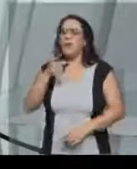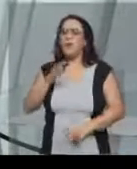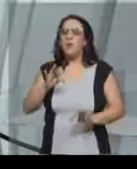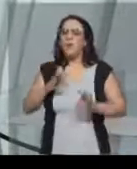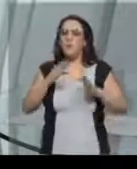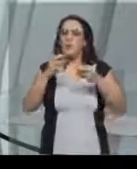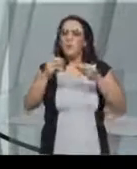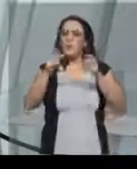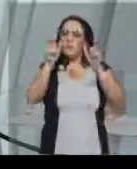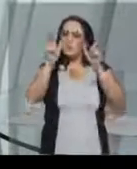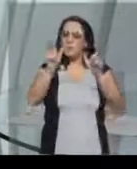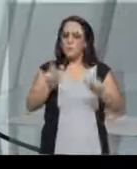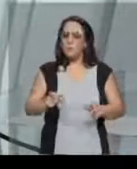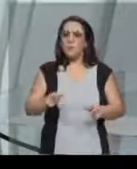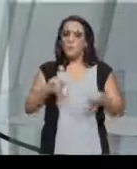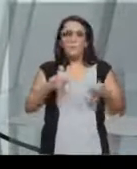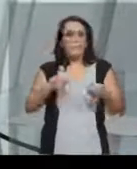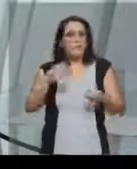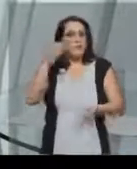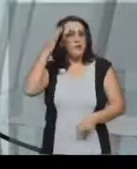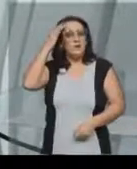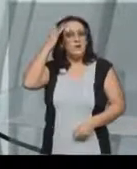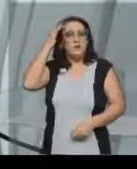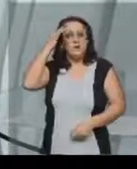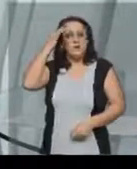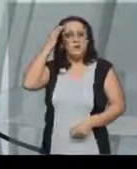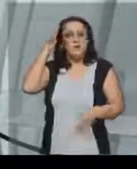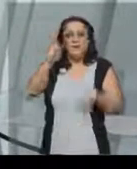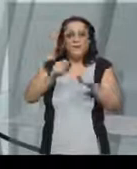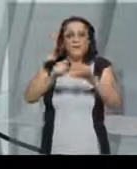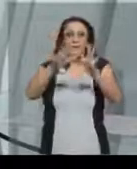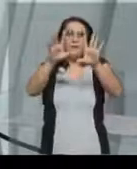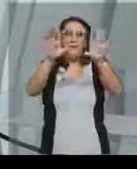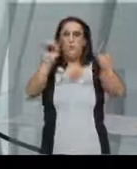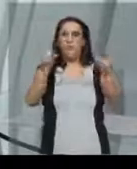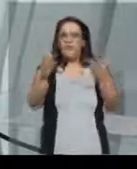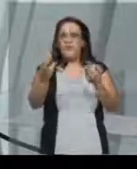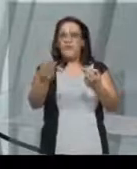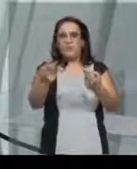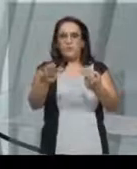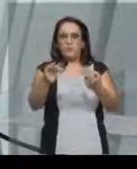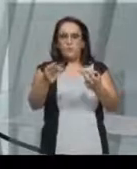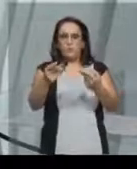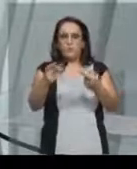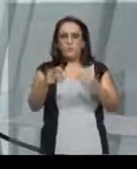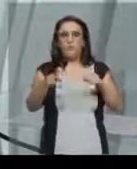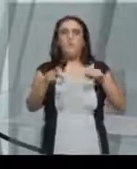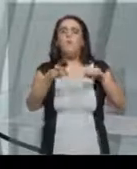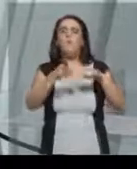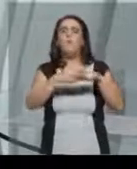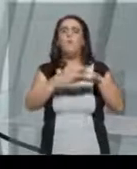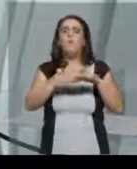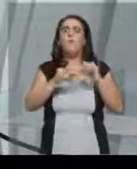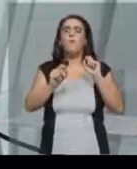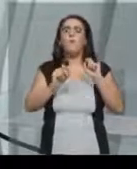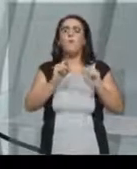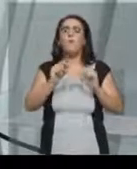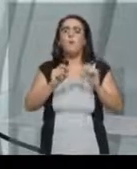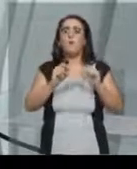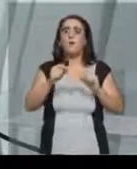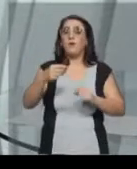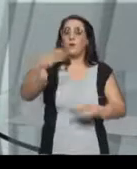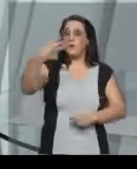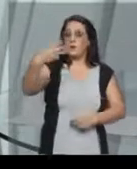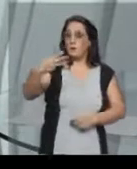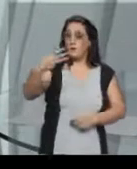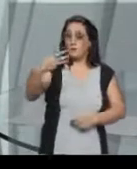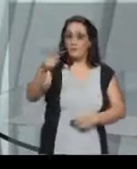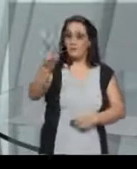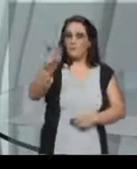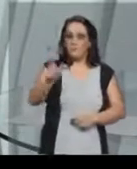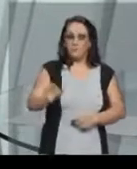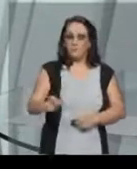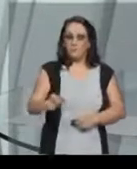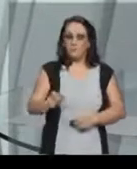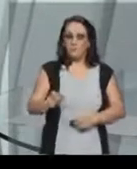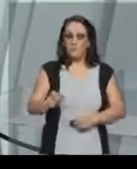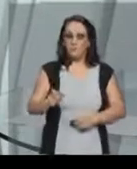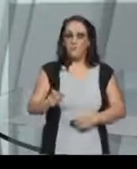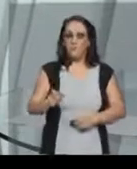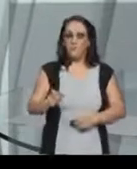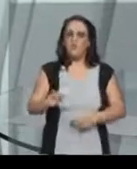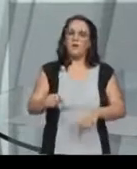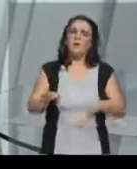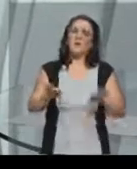na terceira pessoa, não tem essa questão da subjetividade, de emoção. Normalmente,